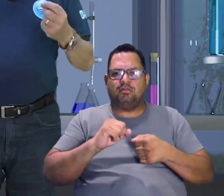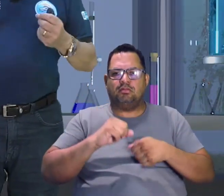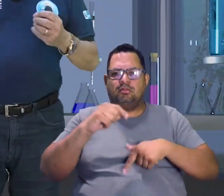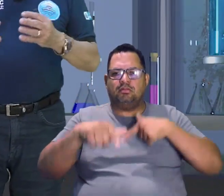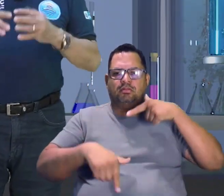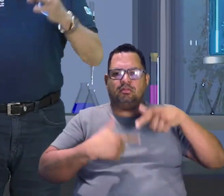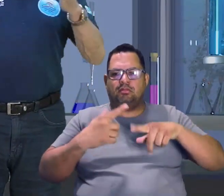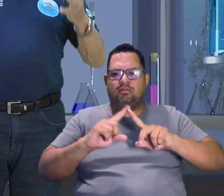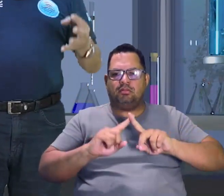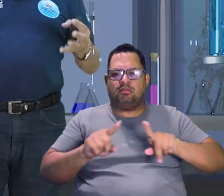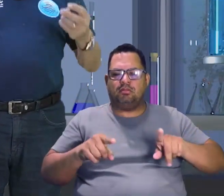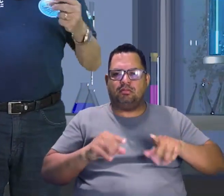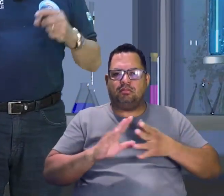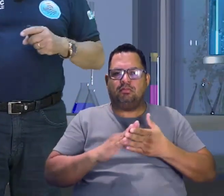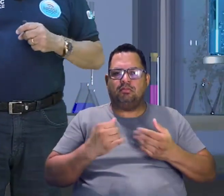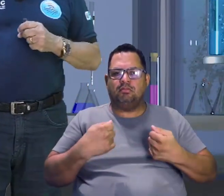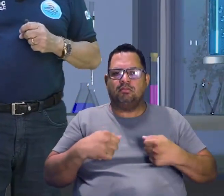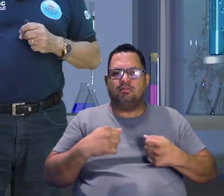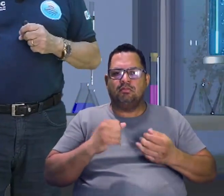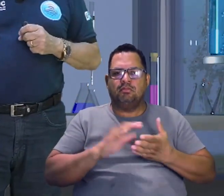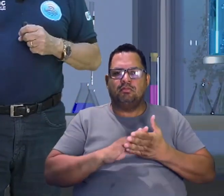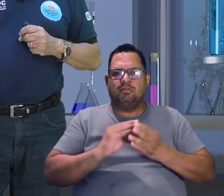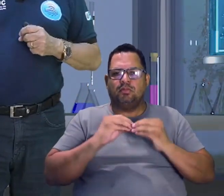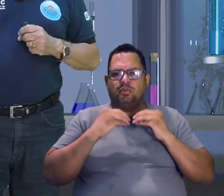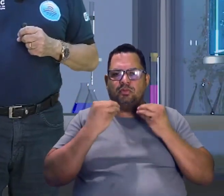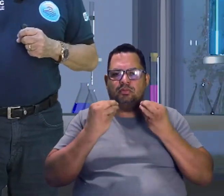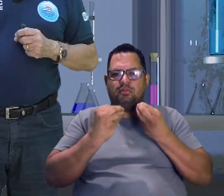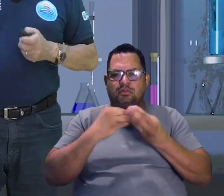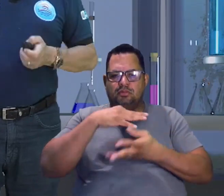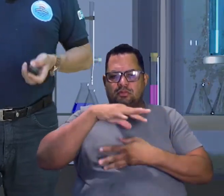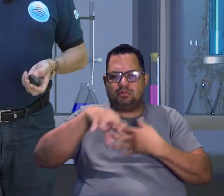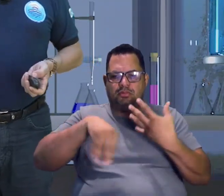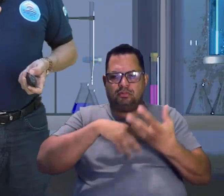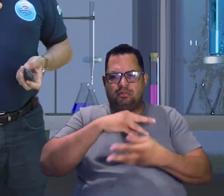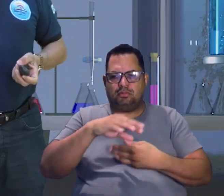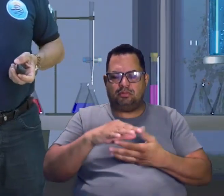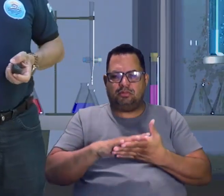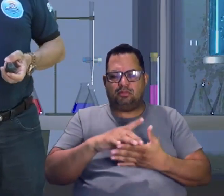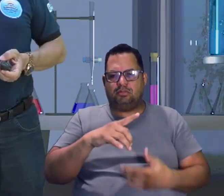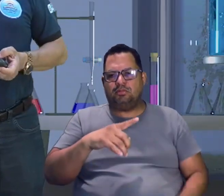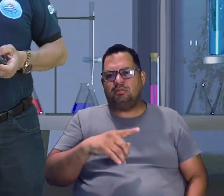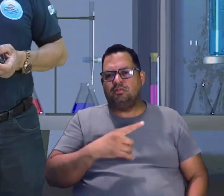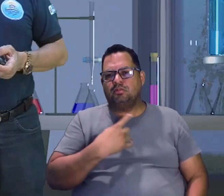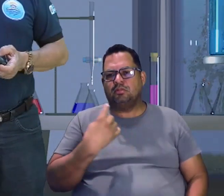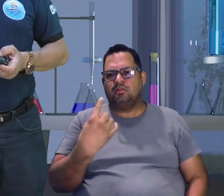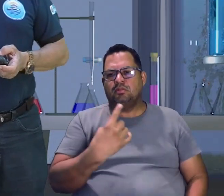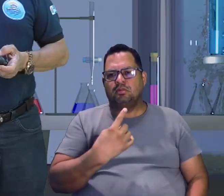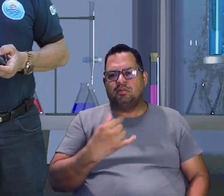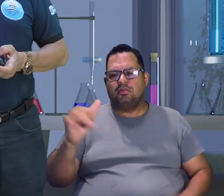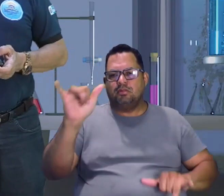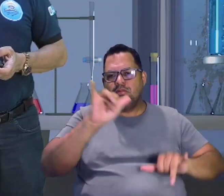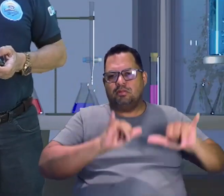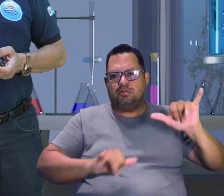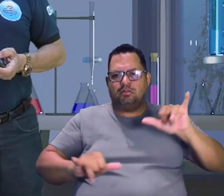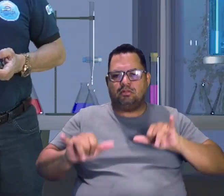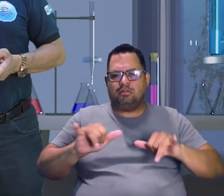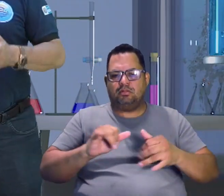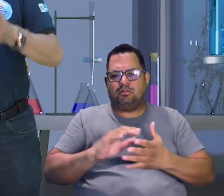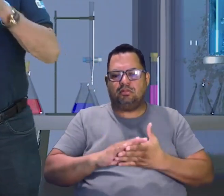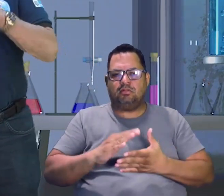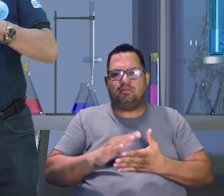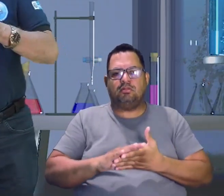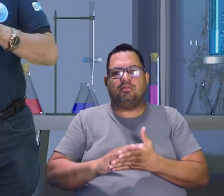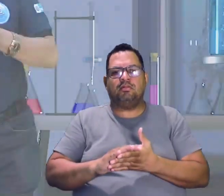Mas, para isso, muitas substâncias são envolvidas. Por isso, nós falamos de a química e a